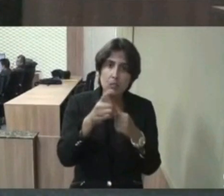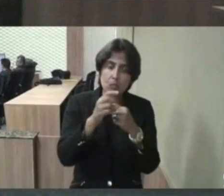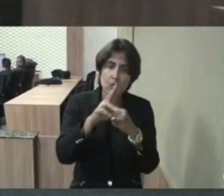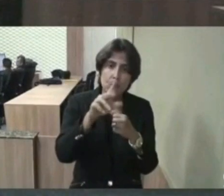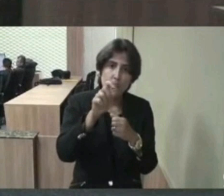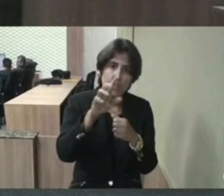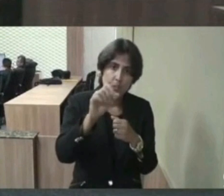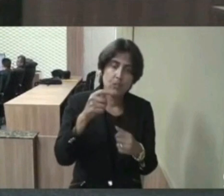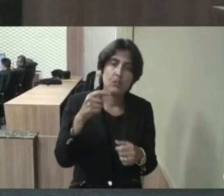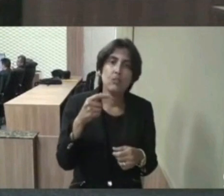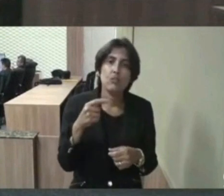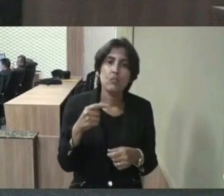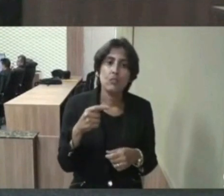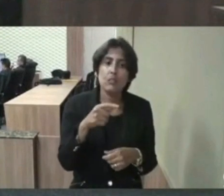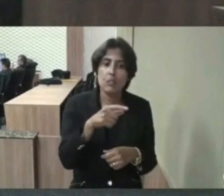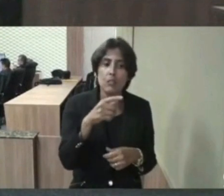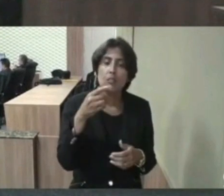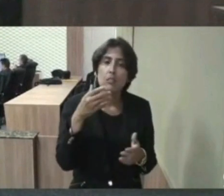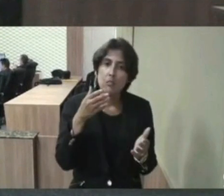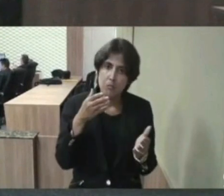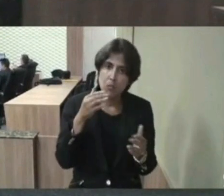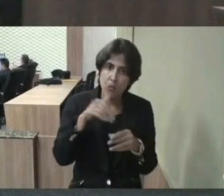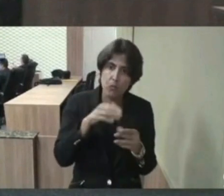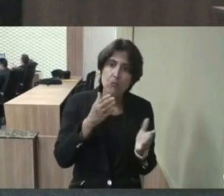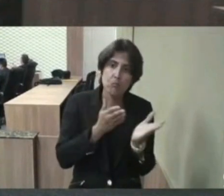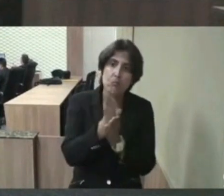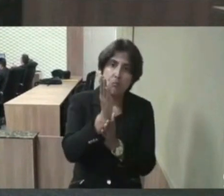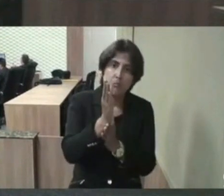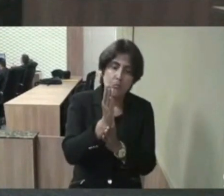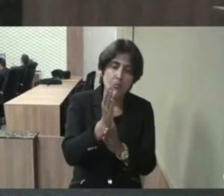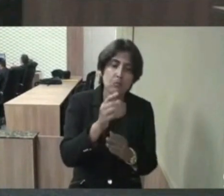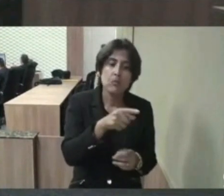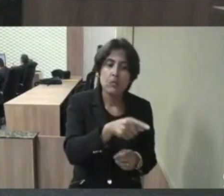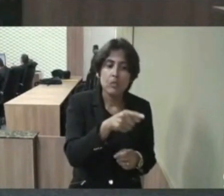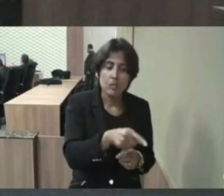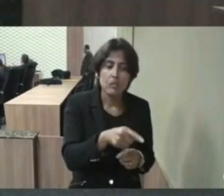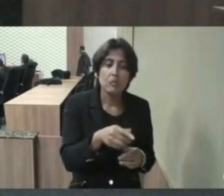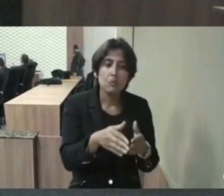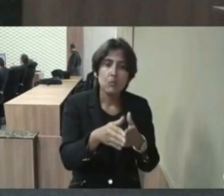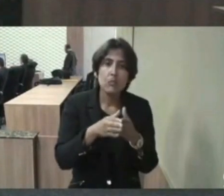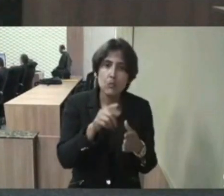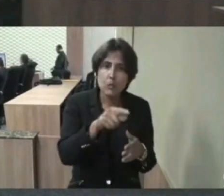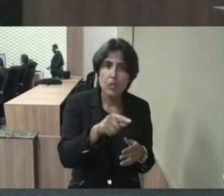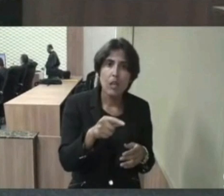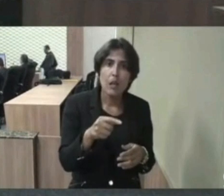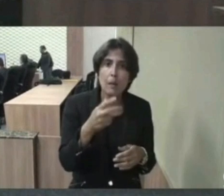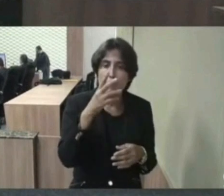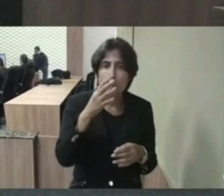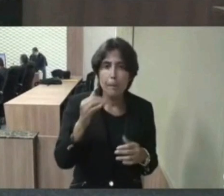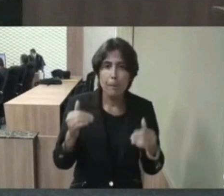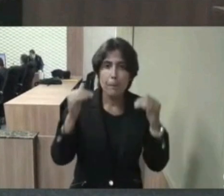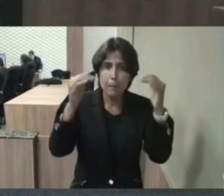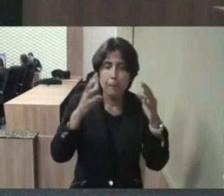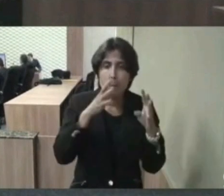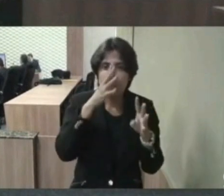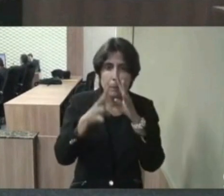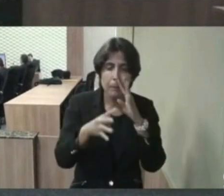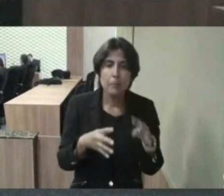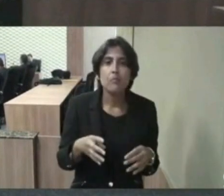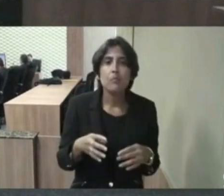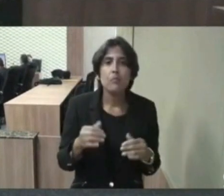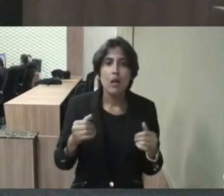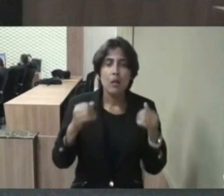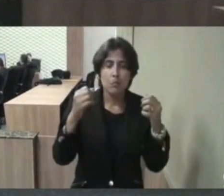Jorge Bamstein Lima no seguinte sentido. Julga procedente os pedidos a fim de reconhecer o abuso de poder político, abuso